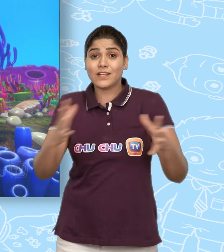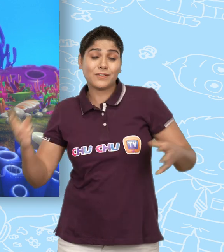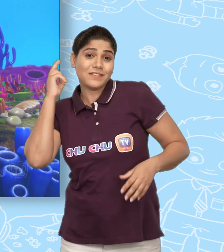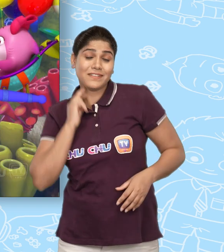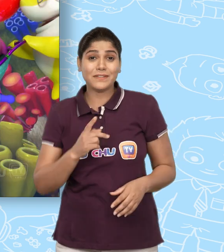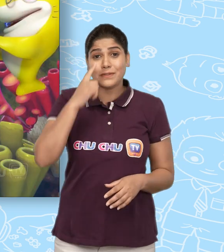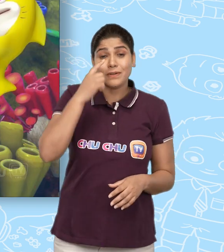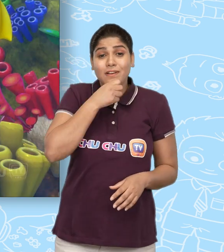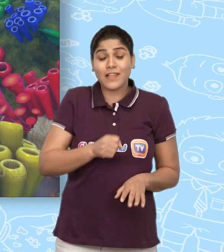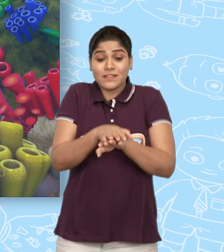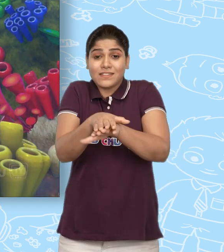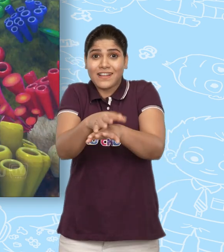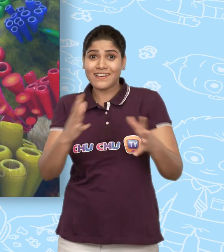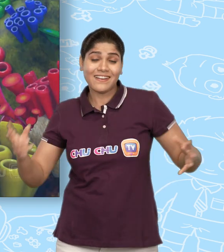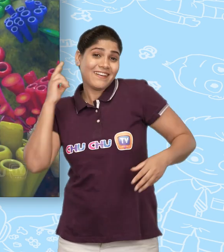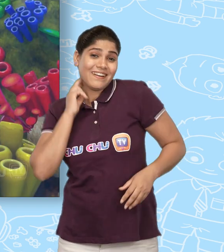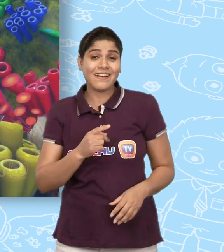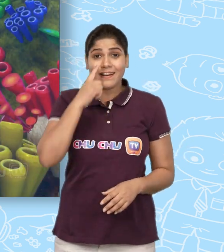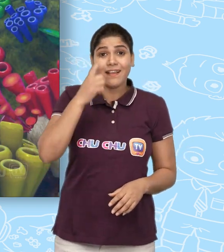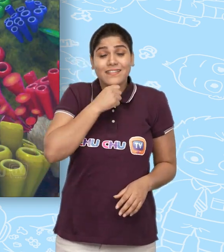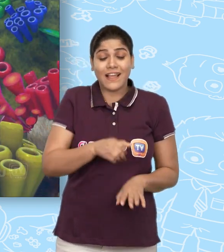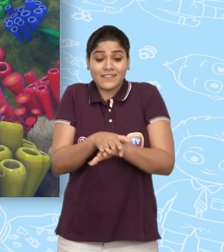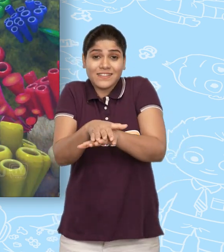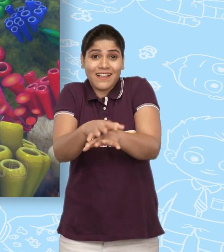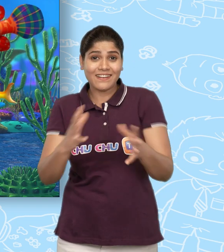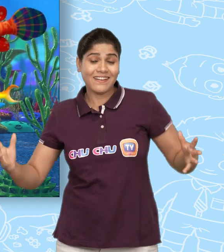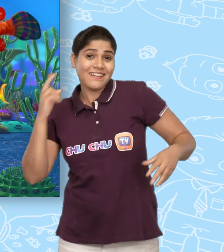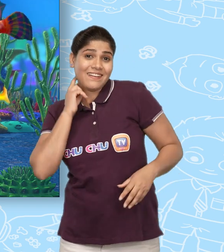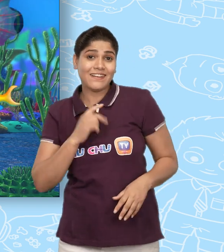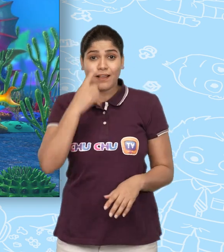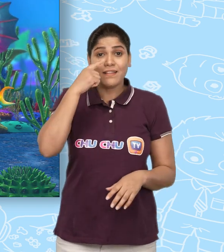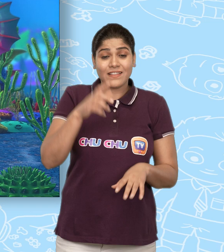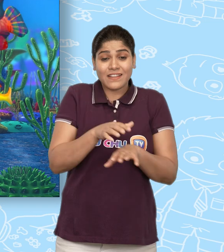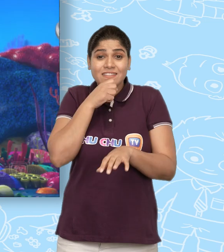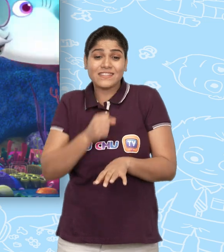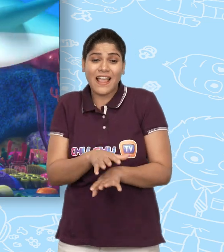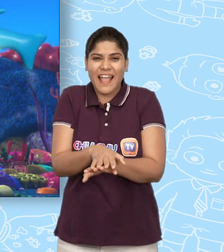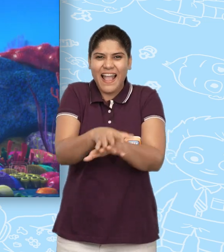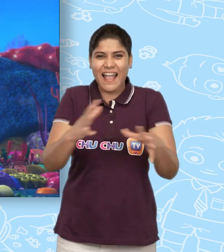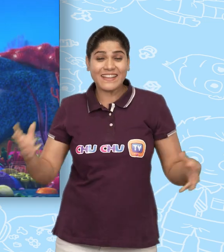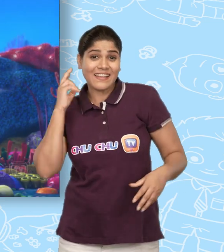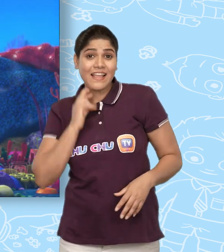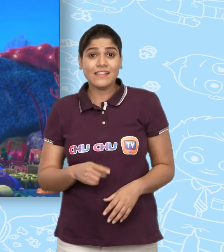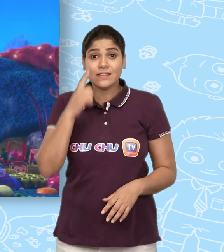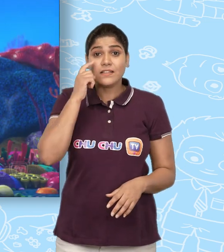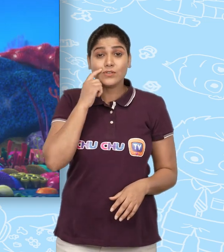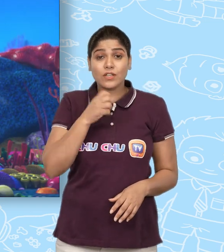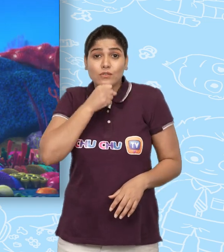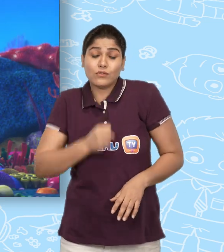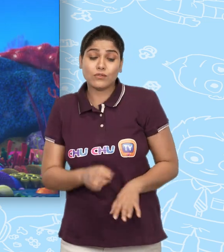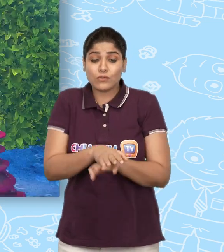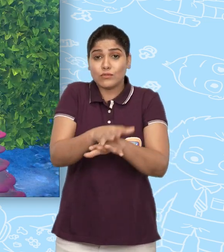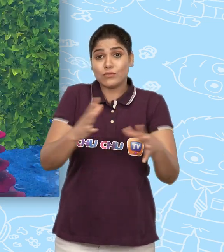do do do do do, daddy shark do do do do do do, daddy shark do do do do do do, daddy shark. Daddy shark do do